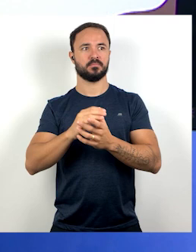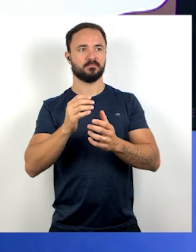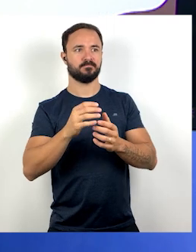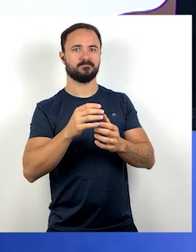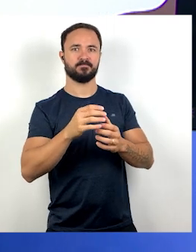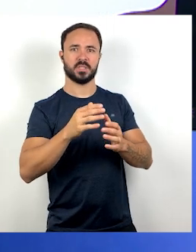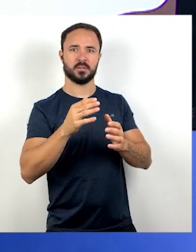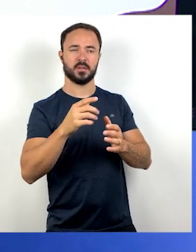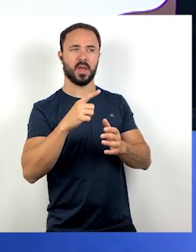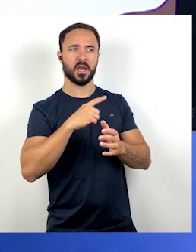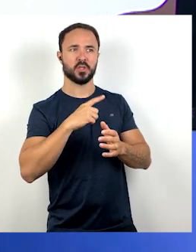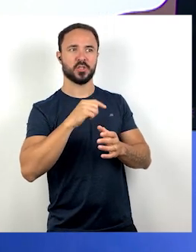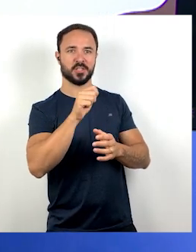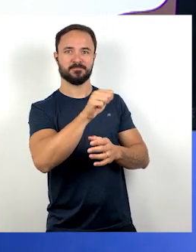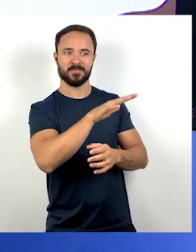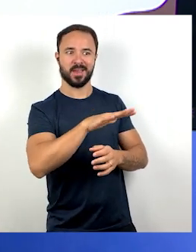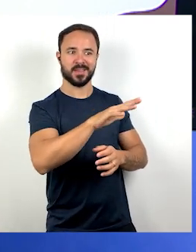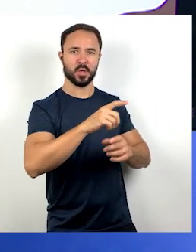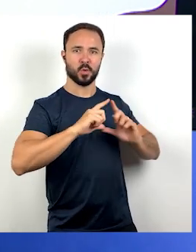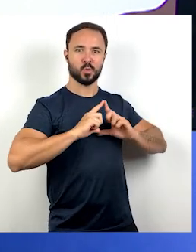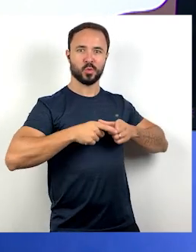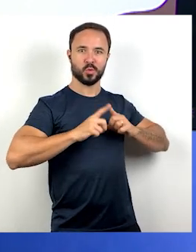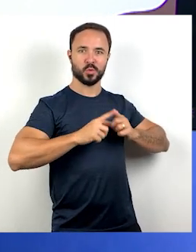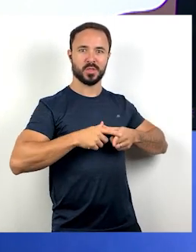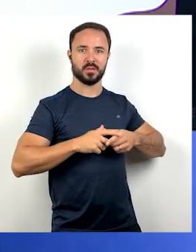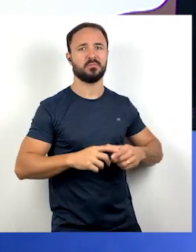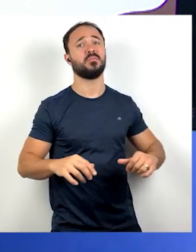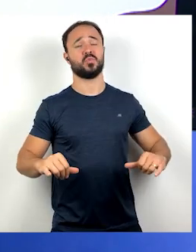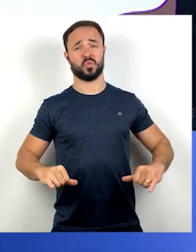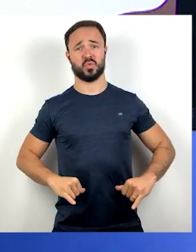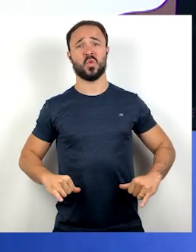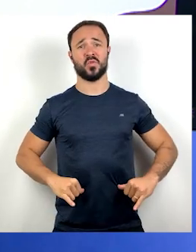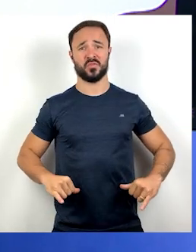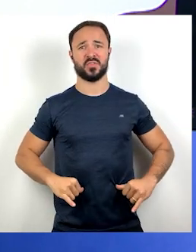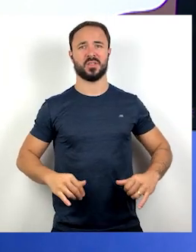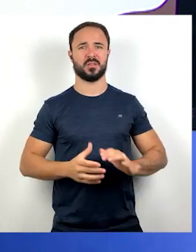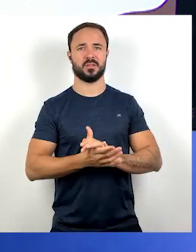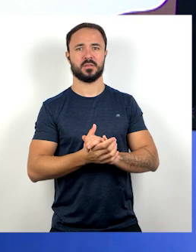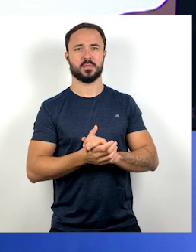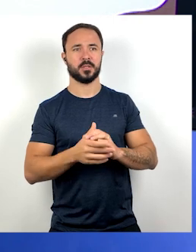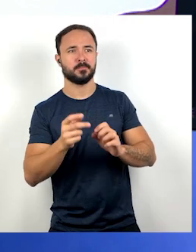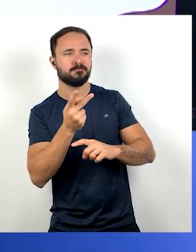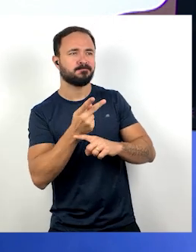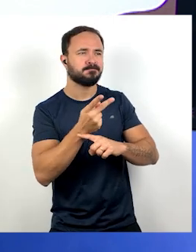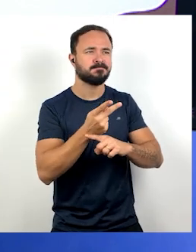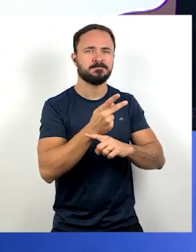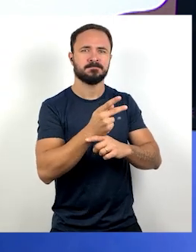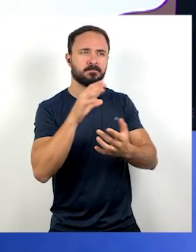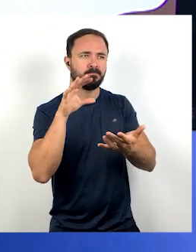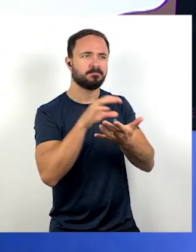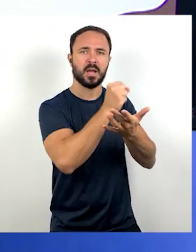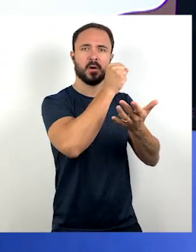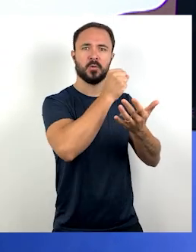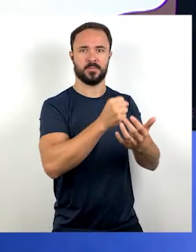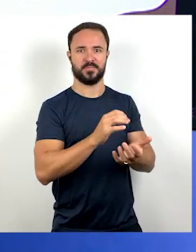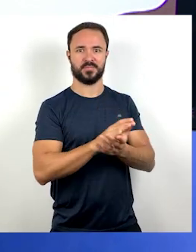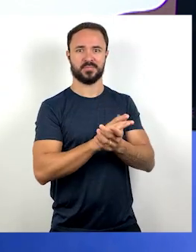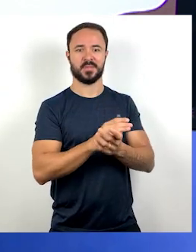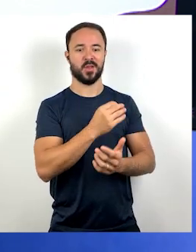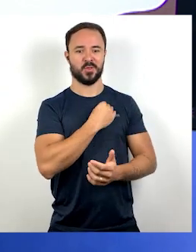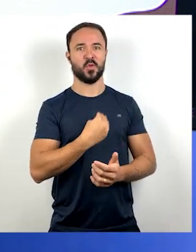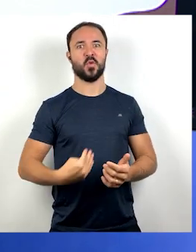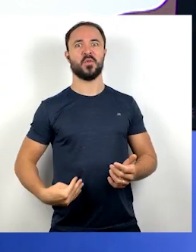tornou os judeus bodes expiatórios e vítimas de perseguição interna, não só por parte